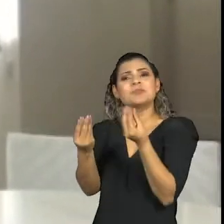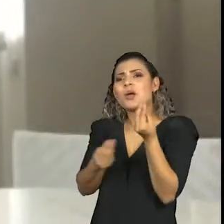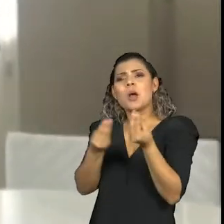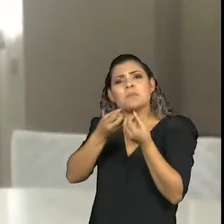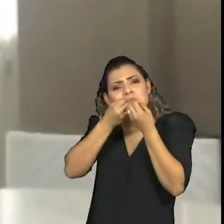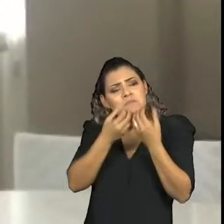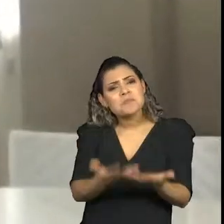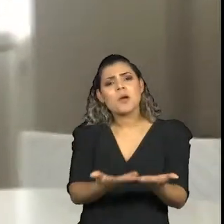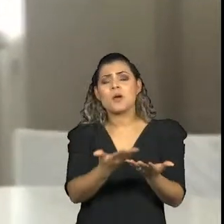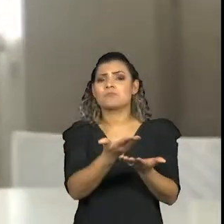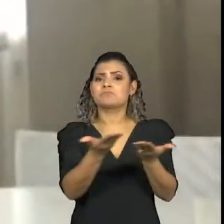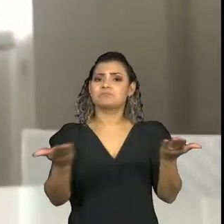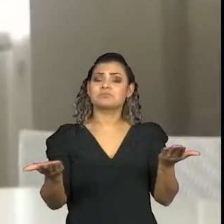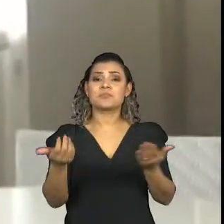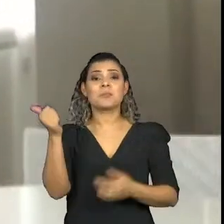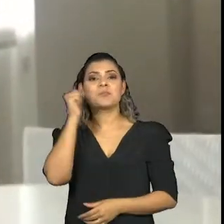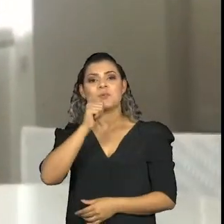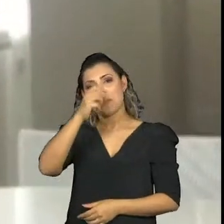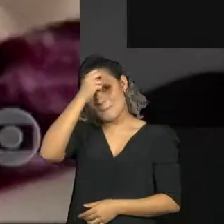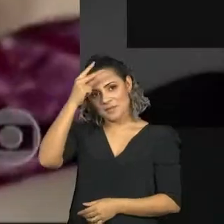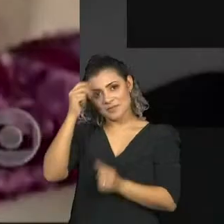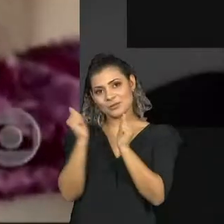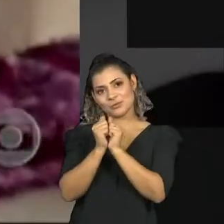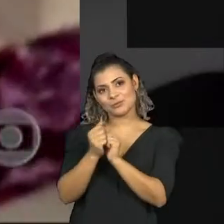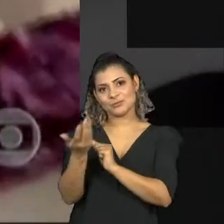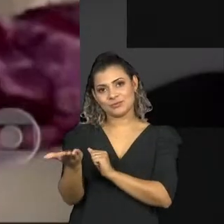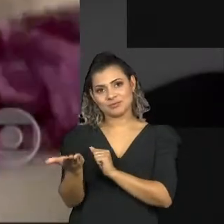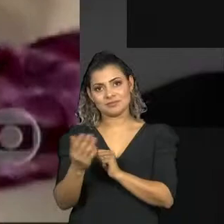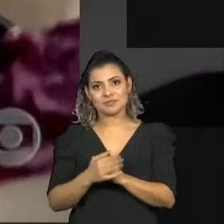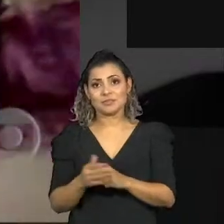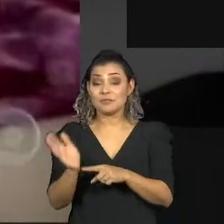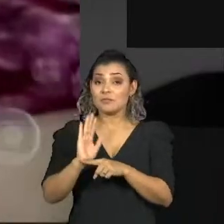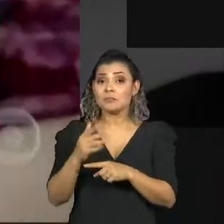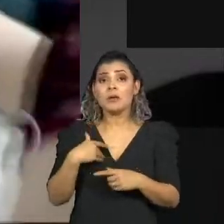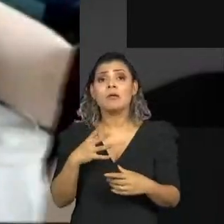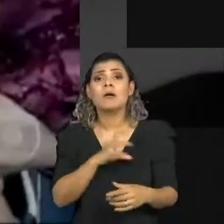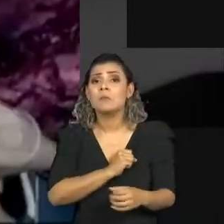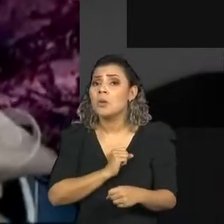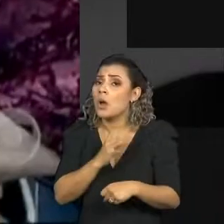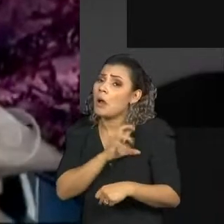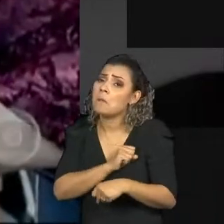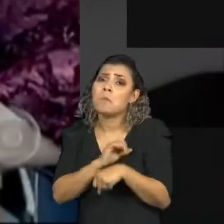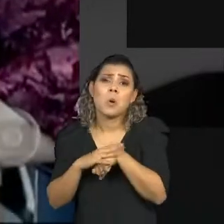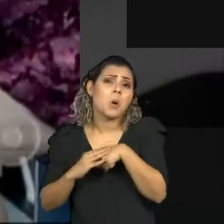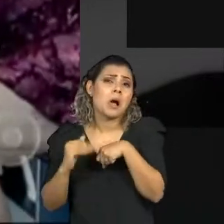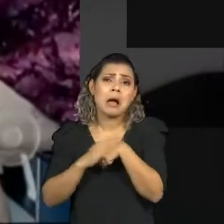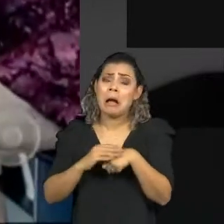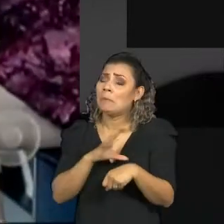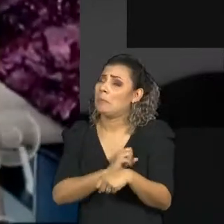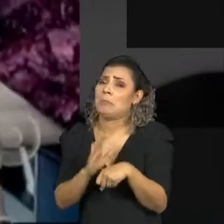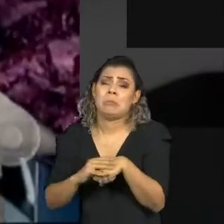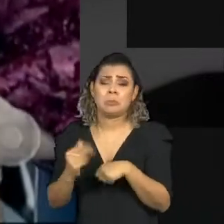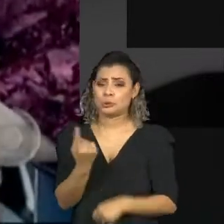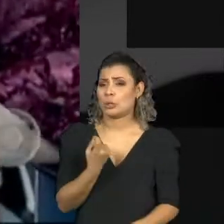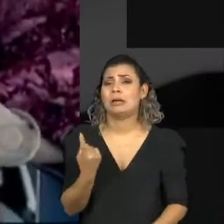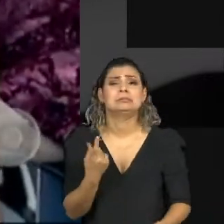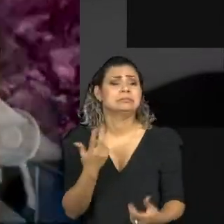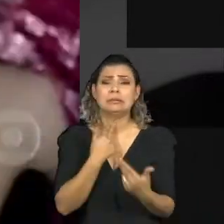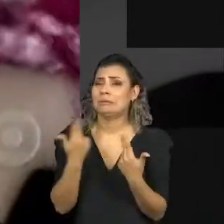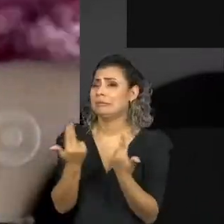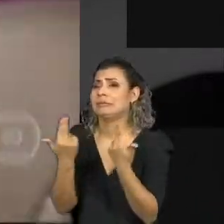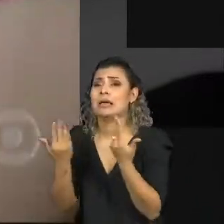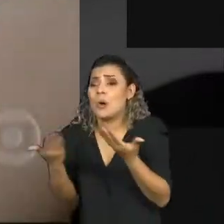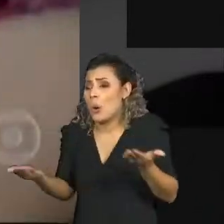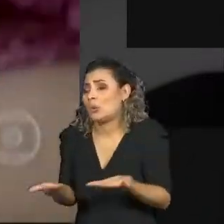foi bom ter feito a Mulher do Prefeito. Oh, meu amor, eu não podia ter te deixado sozinho logo